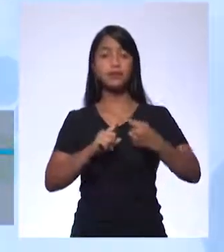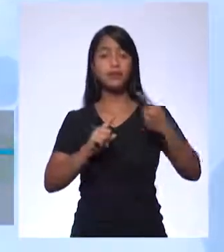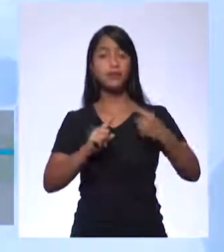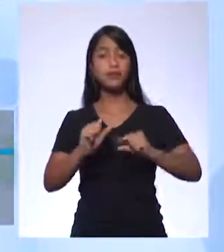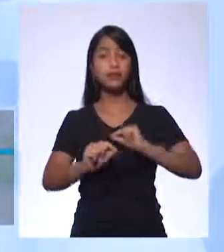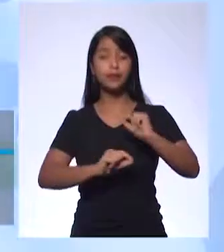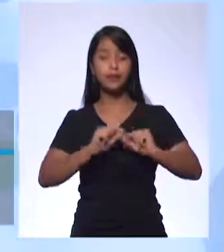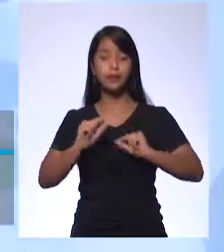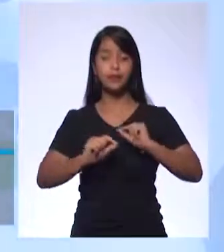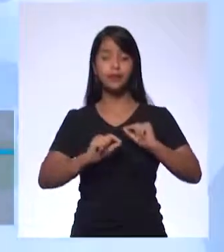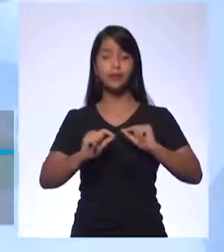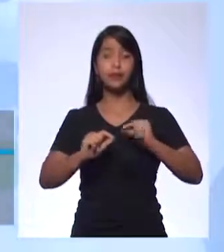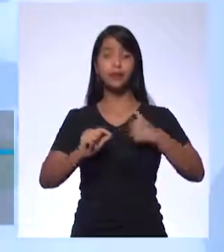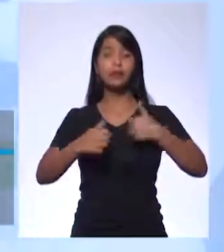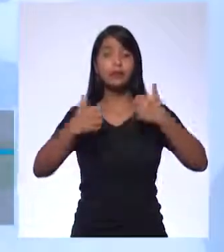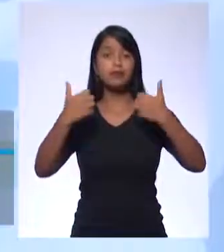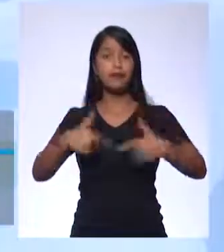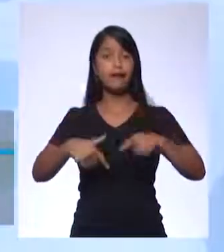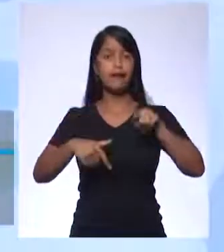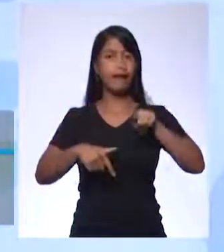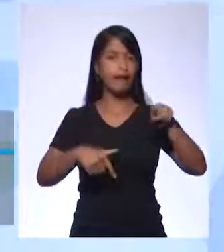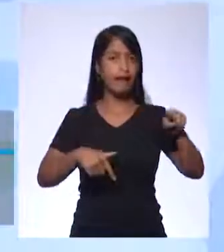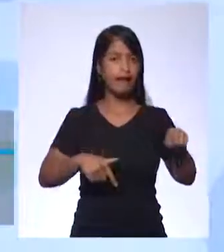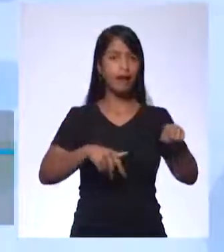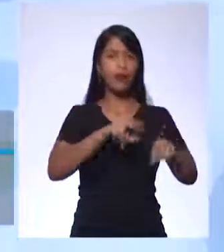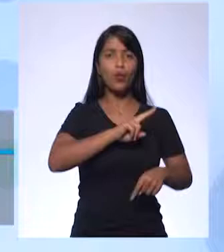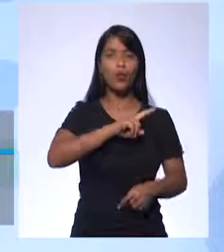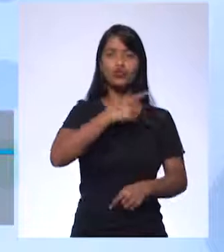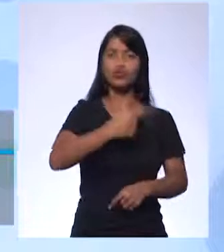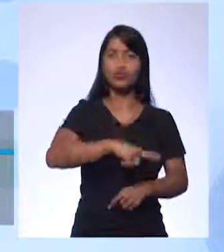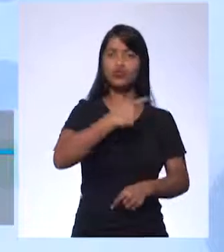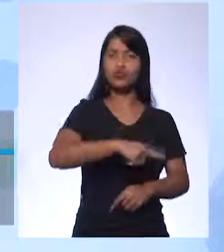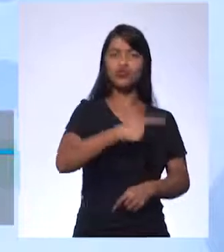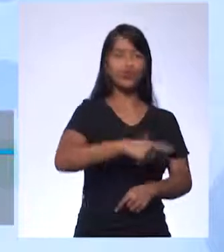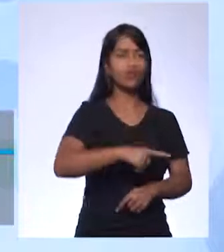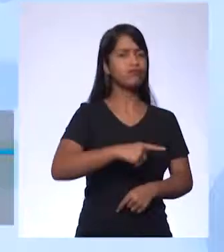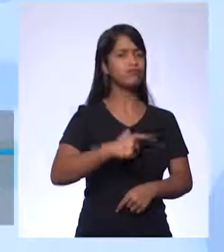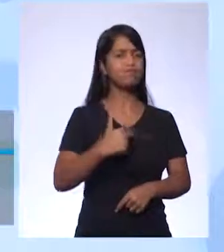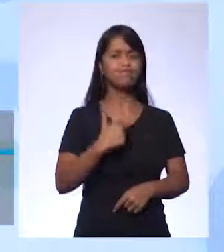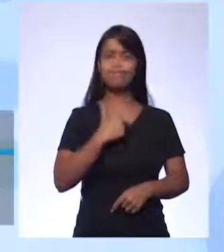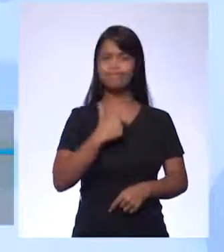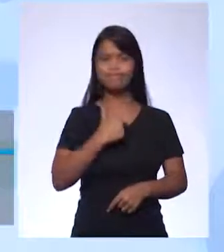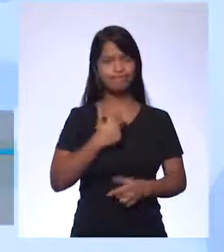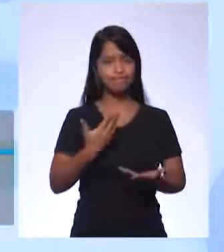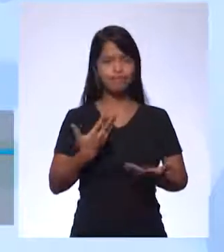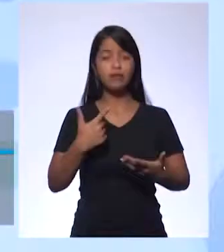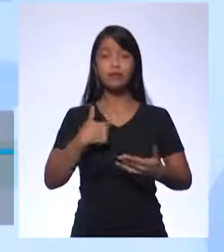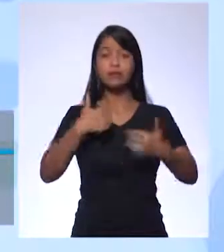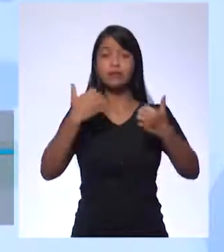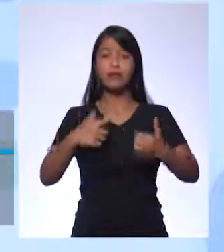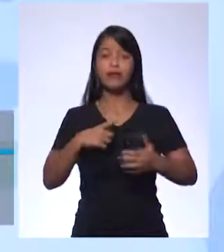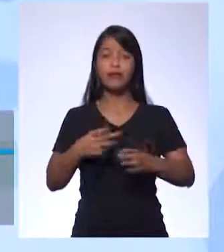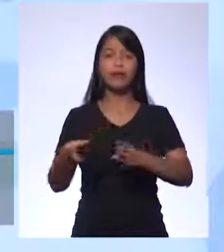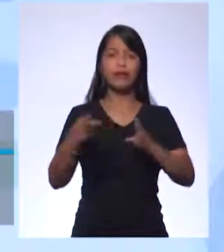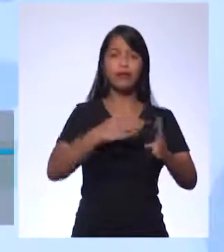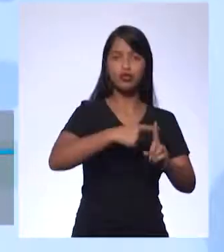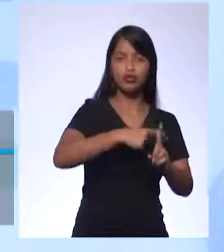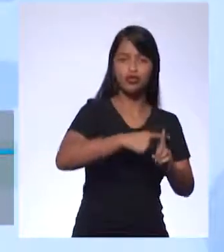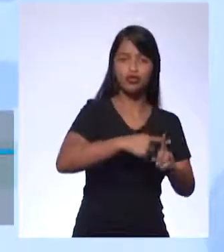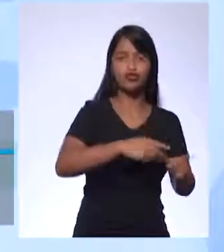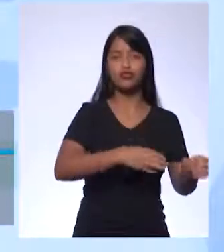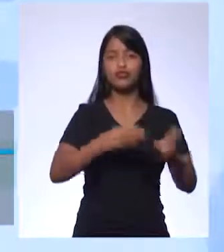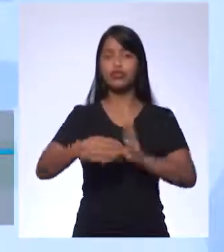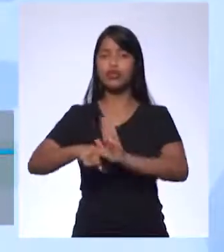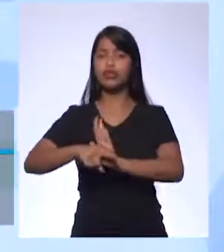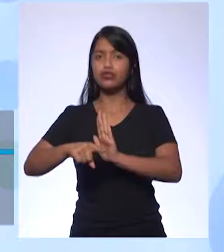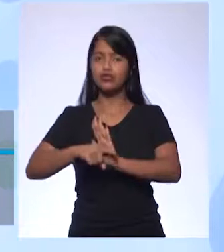comentar as não renováveis, tá? E aí vou falar um pouquinho sobre vantagens e desvantagens, por que que elas são consideradas